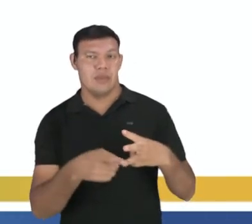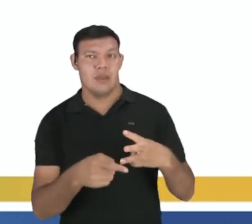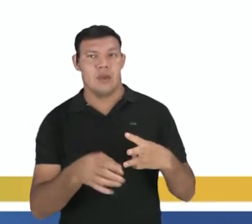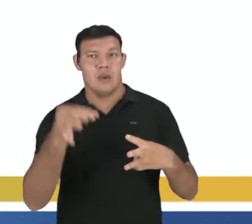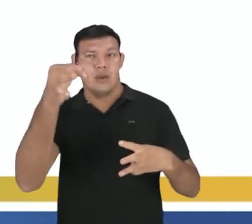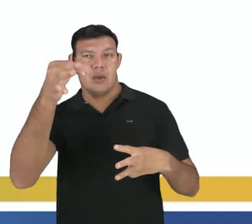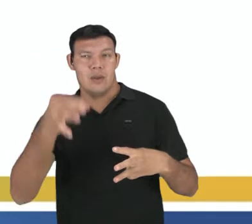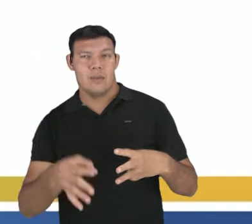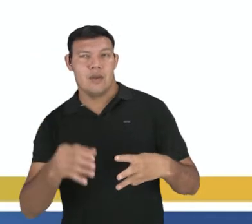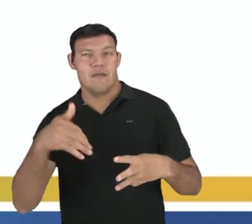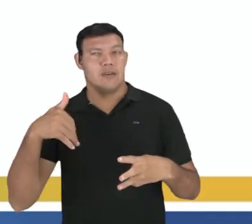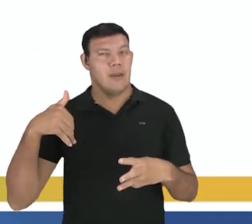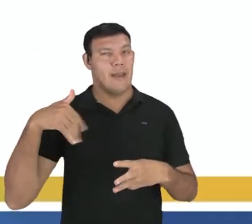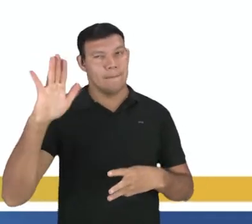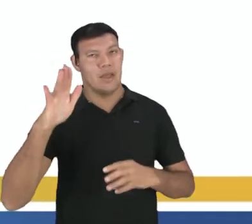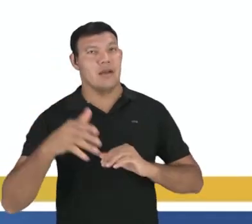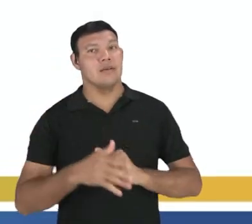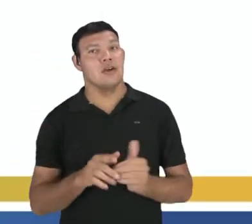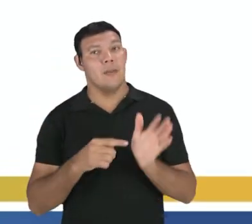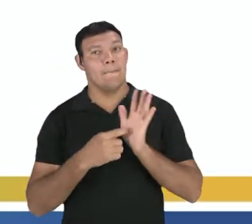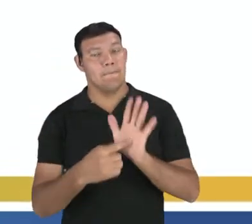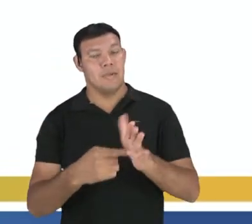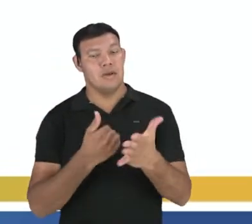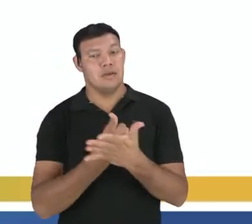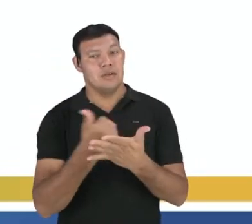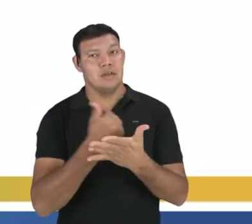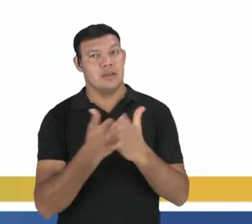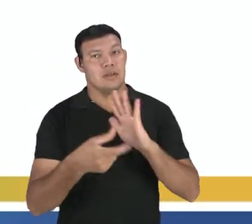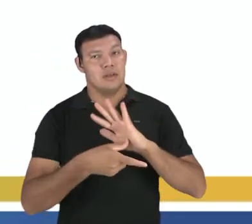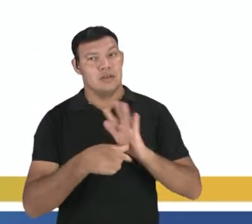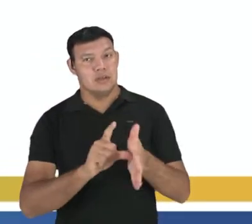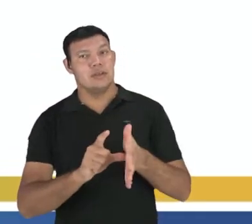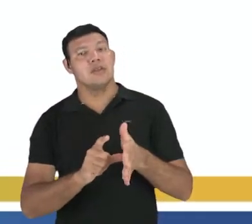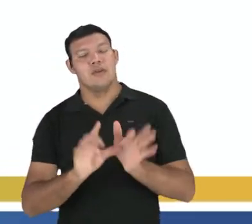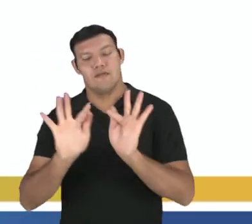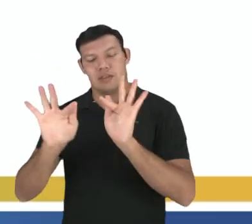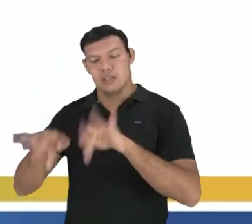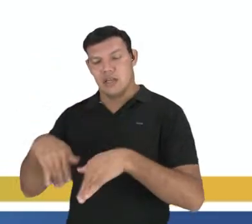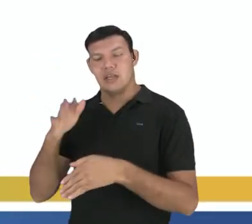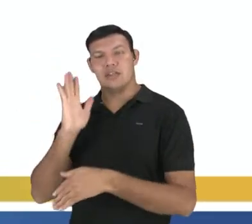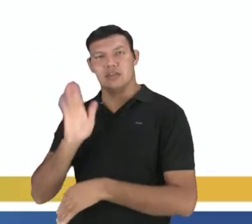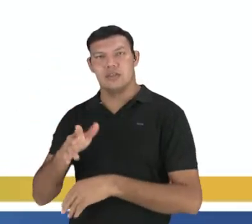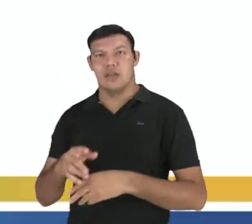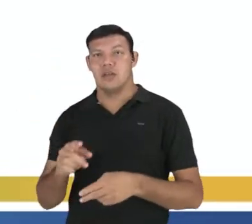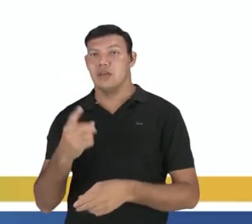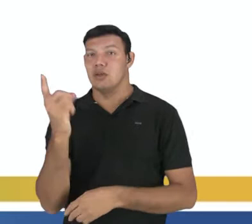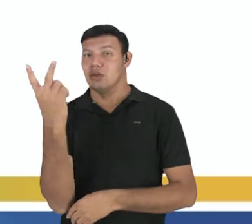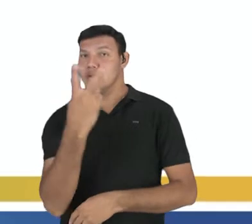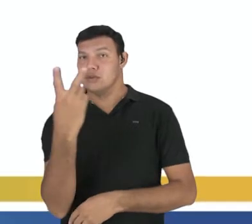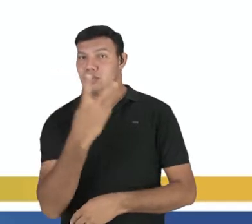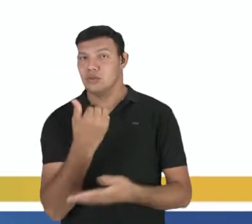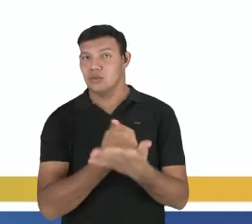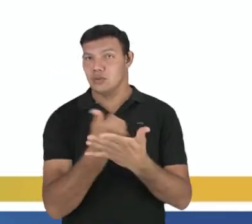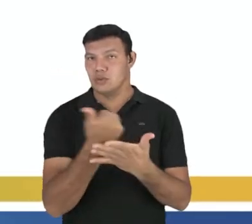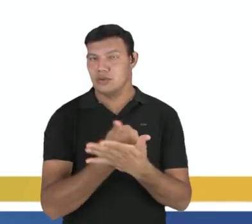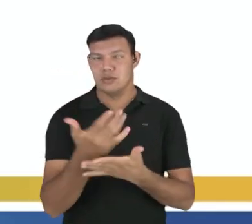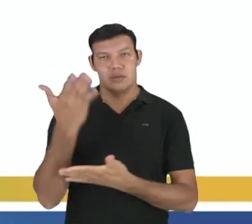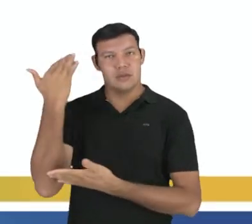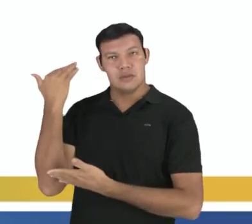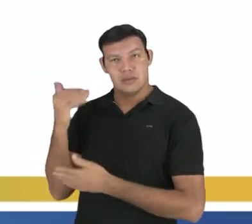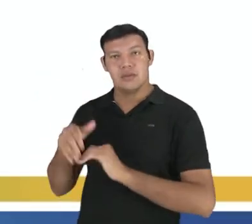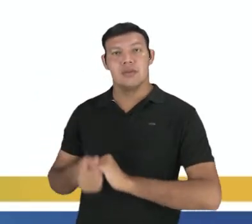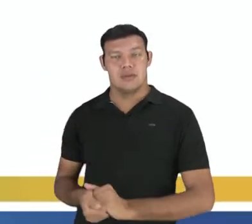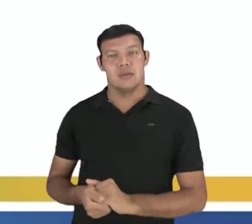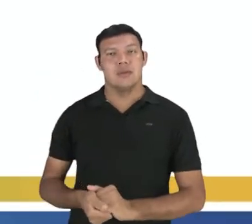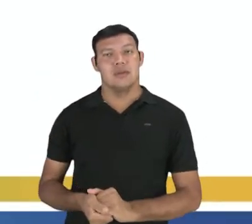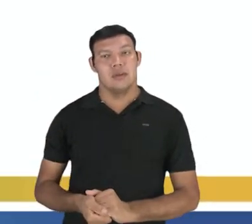Pretérito mais que perfeito exprime uma ação anterior a outra já concluída. Seriam 2 ações do passado